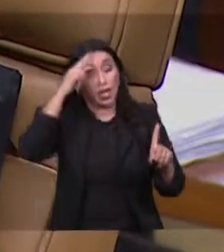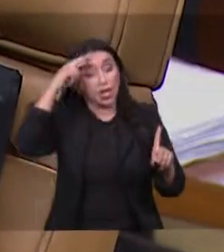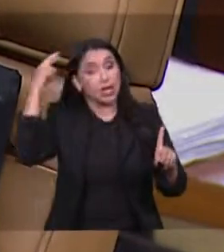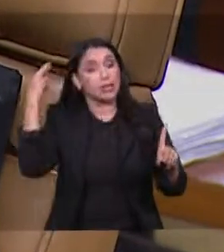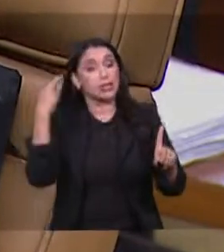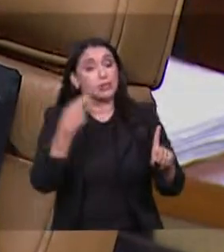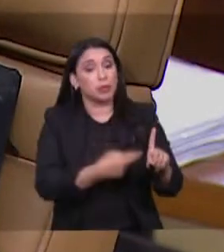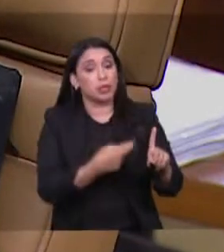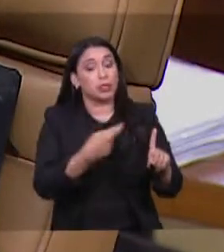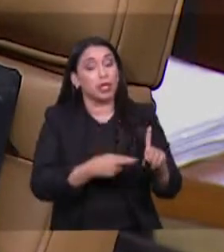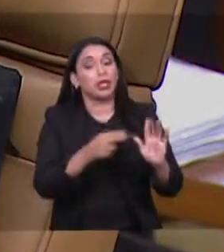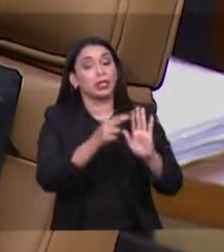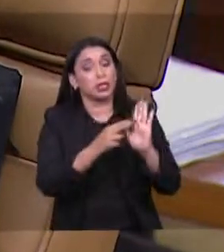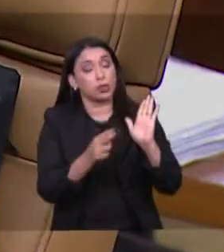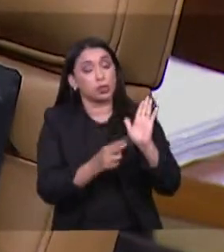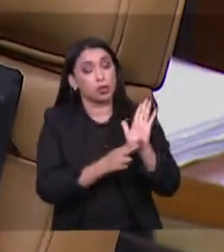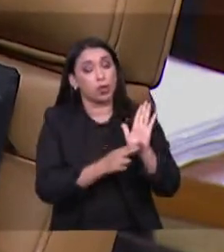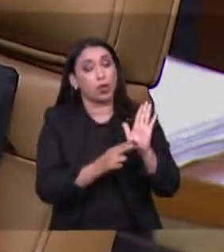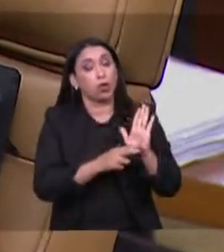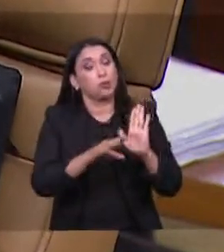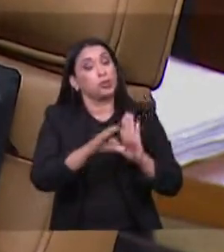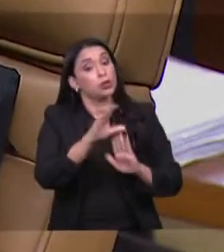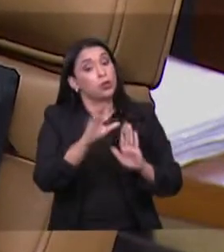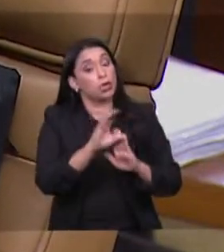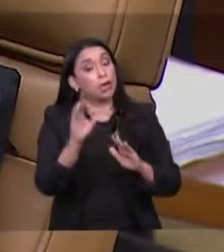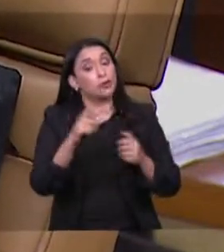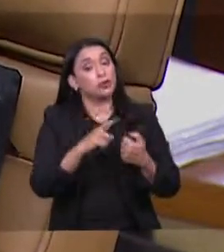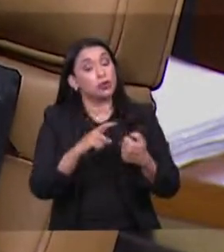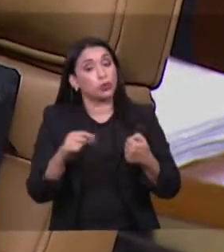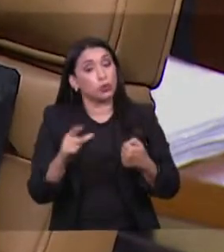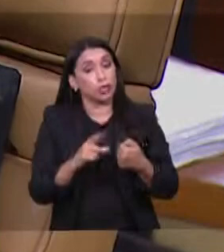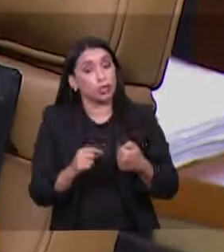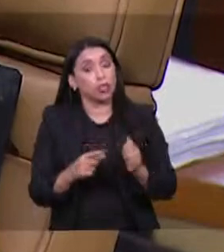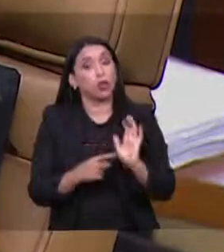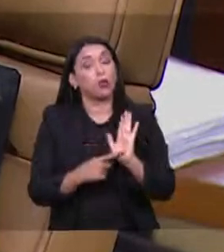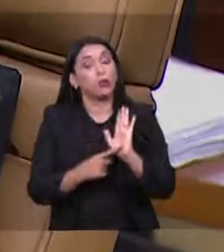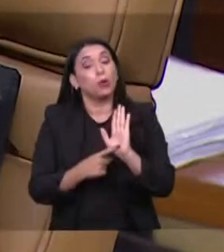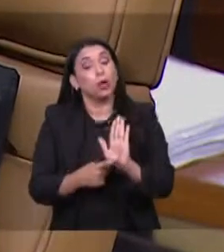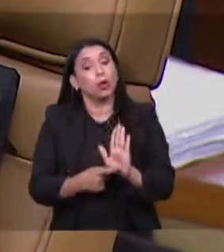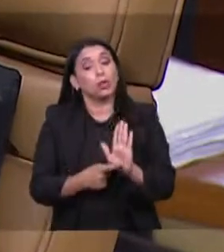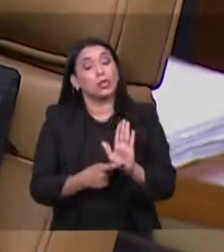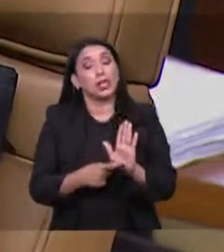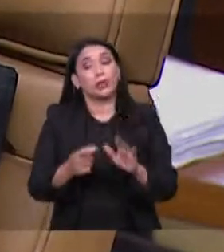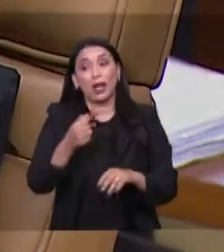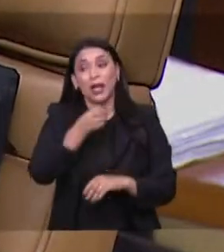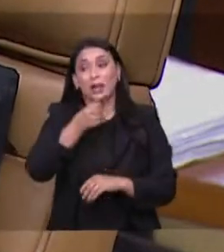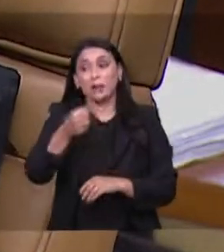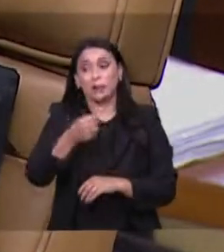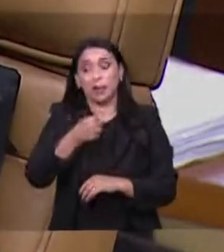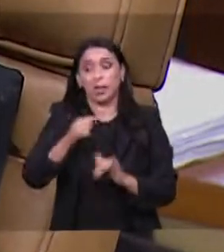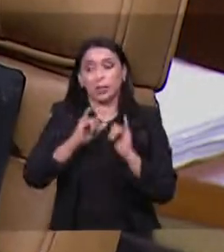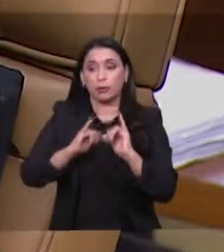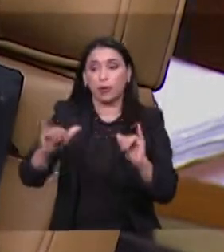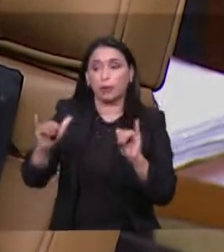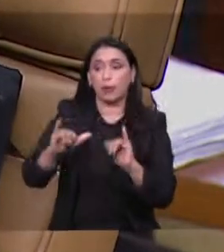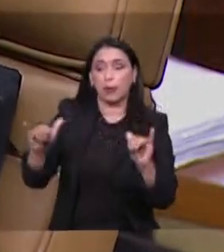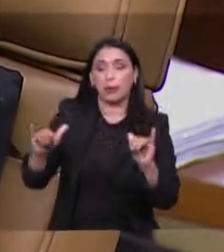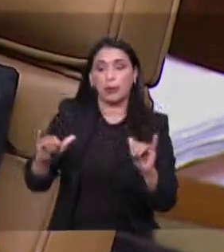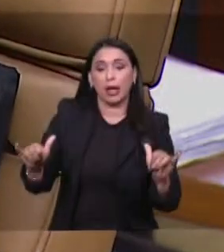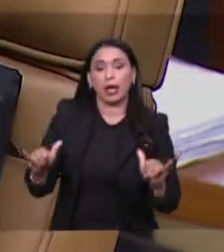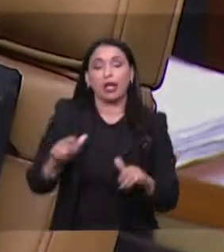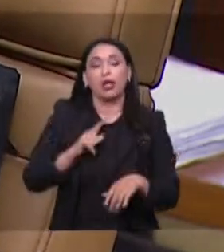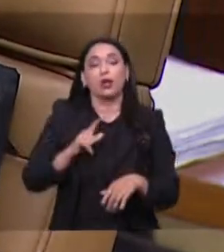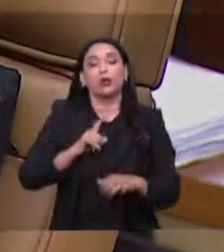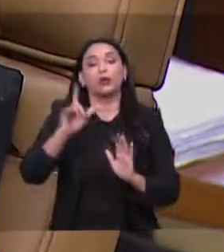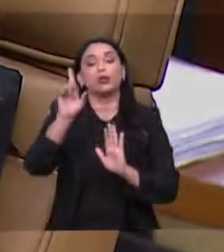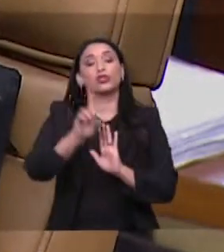a programação normativa aludida no caput deste artigo, transmitidas à imprensa assegurada a efetividade da persecução, o